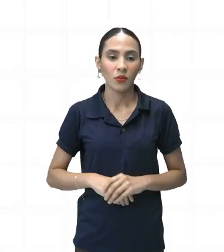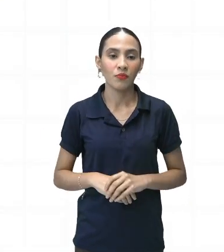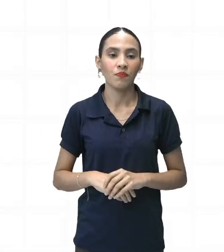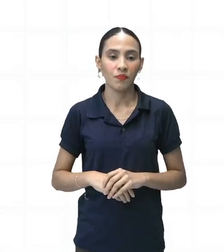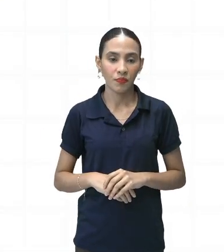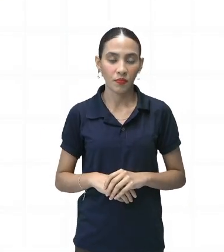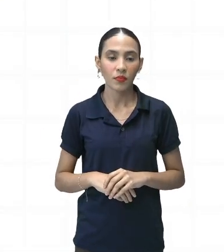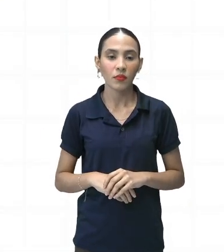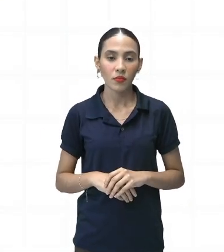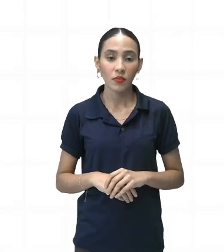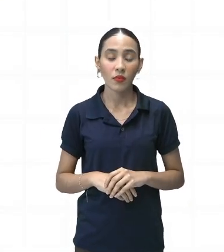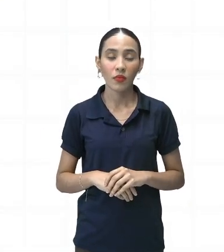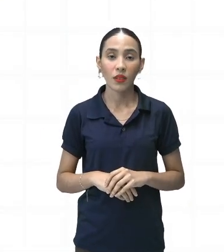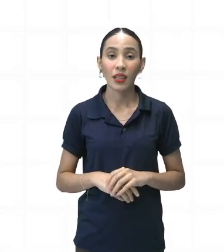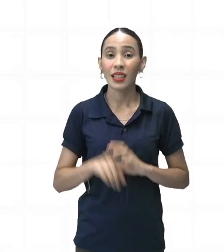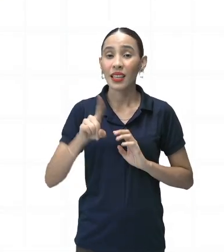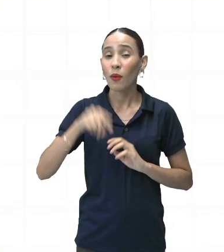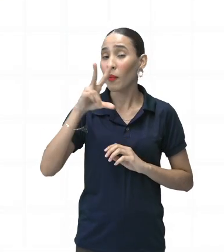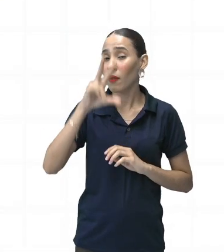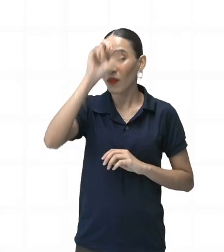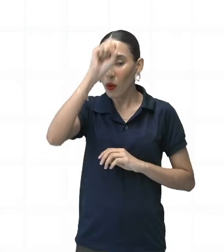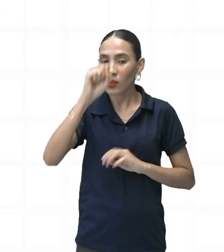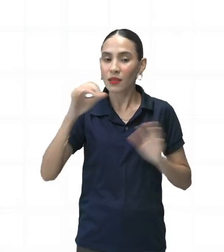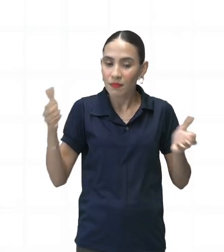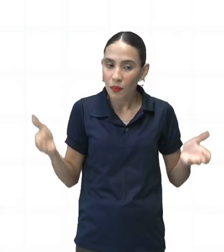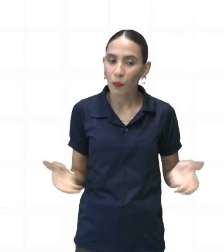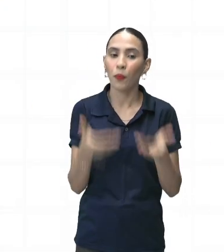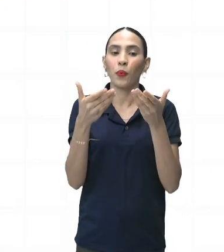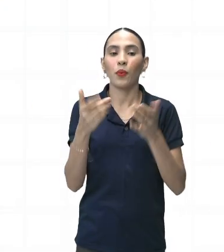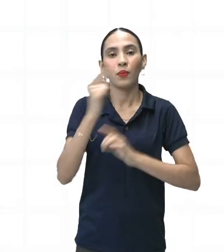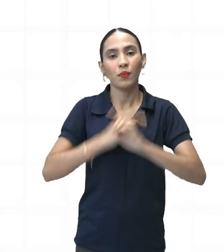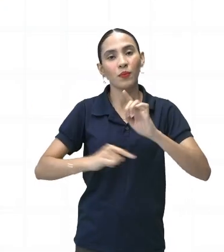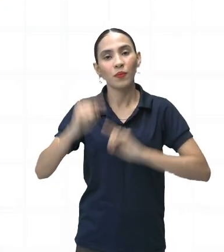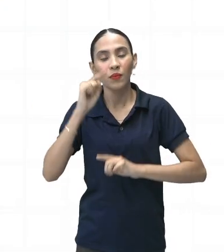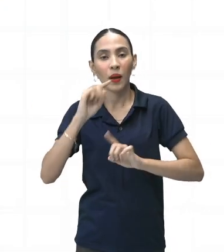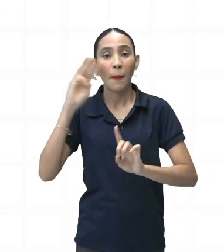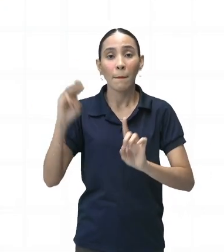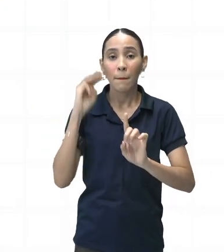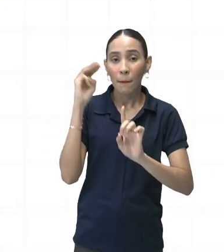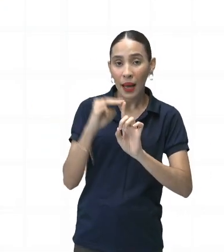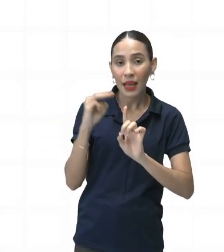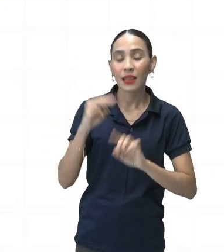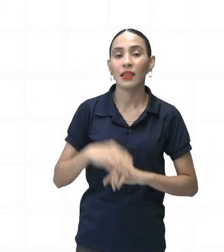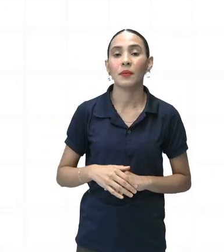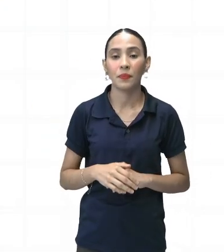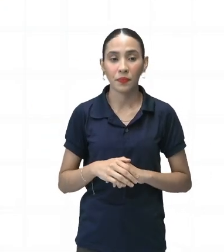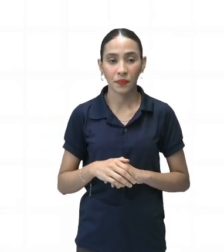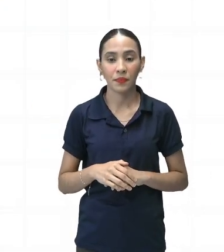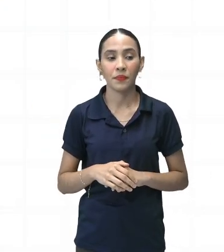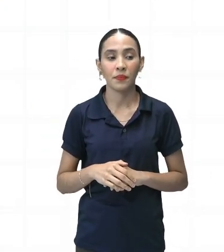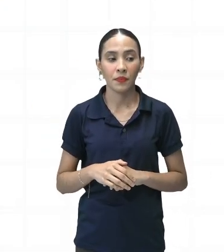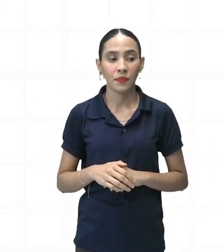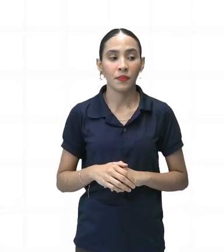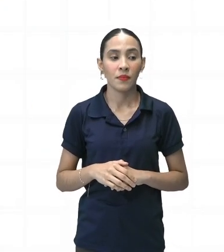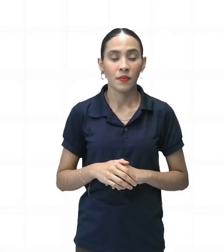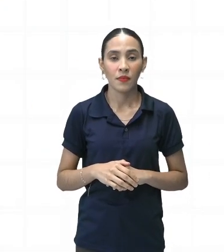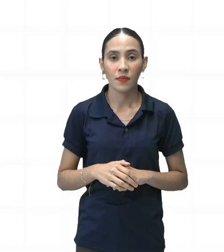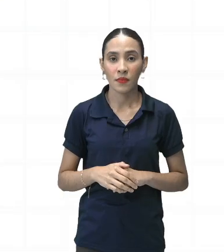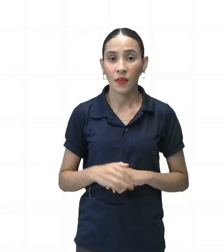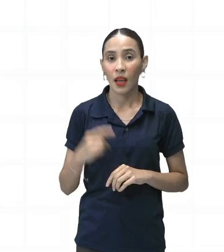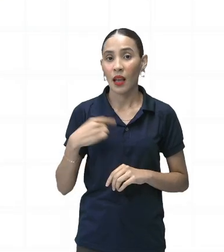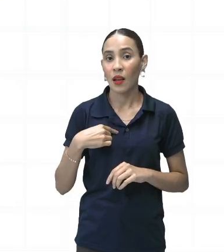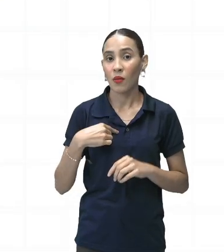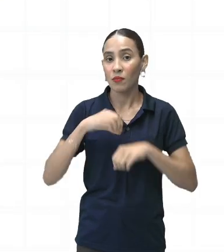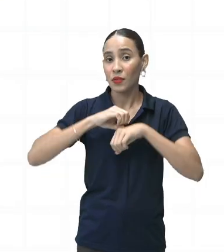motivação, que é uma força que impulsiona a buscar metas. Mas vou te